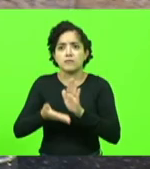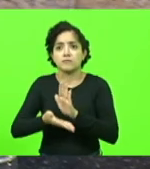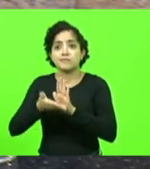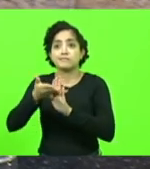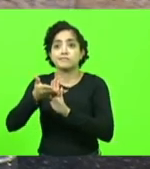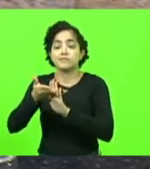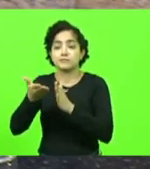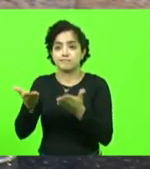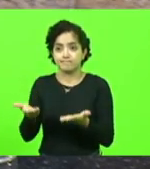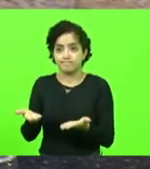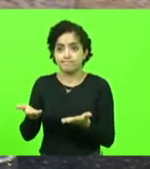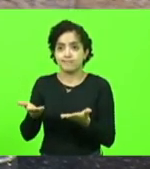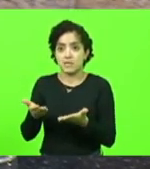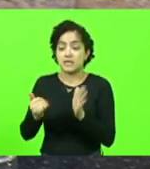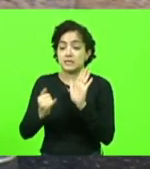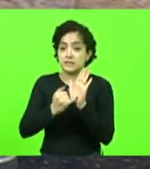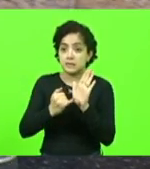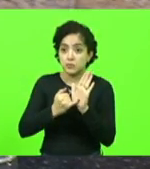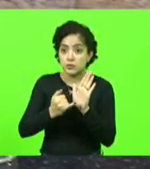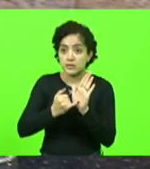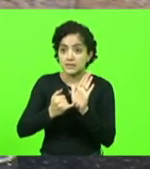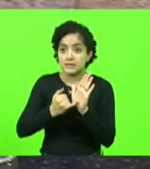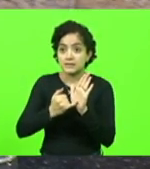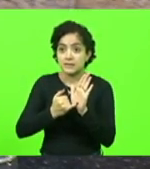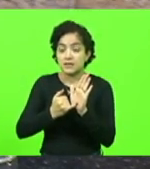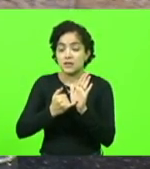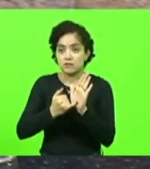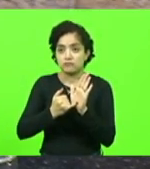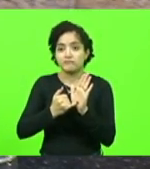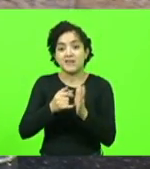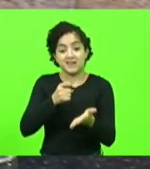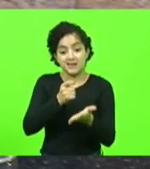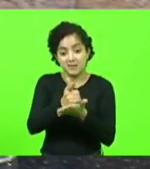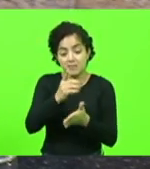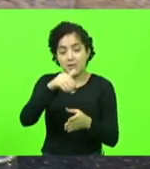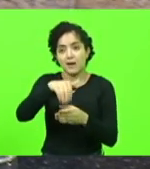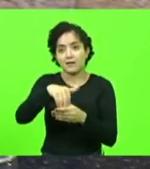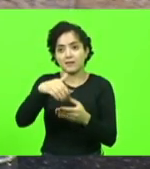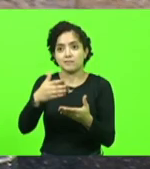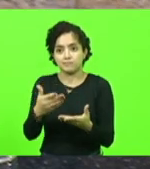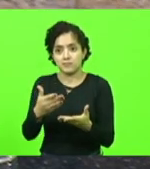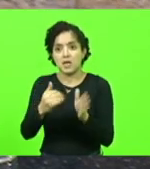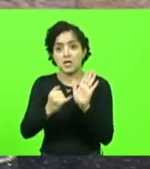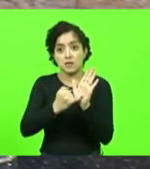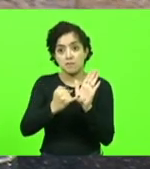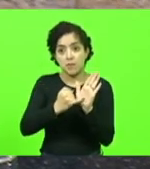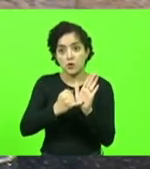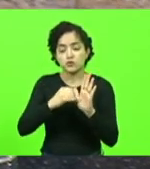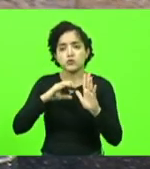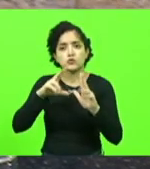a tributação em cima daquele que realmente paga impostos. Todas essas dificuldades...